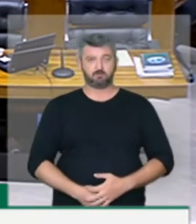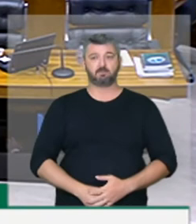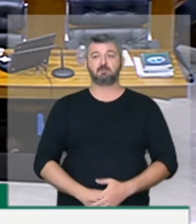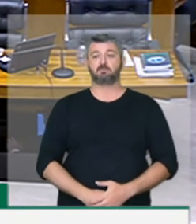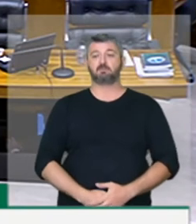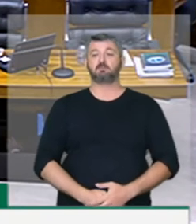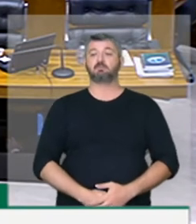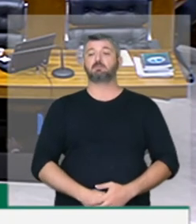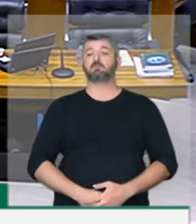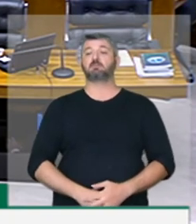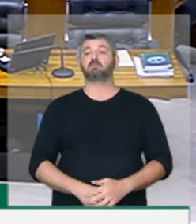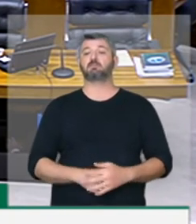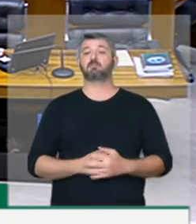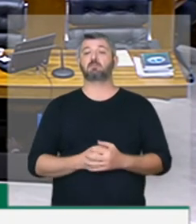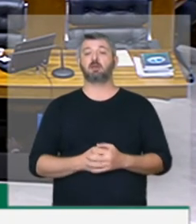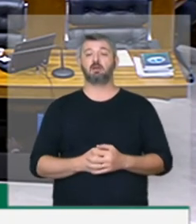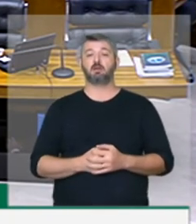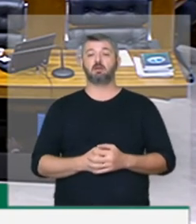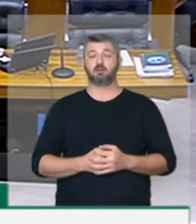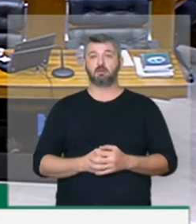O advogado está virtualmente.